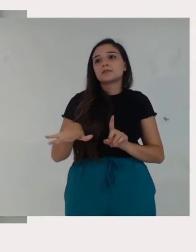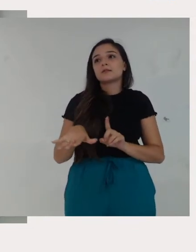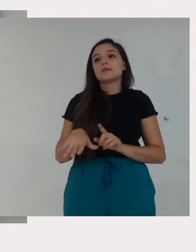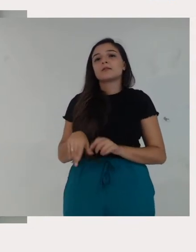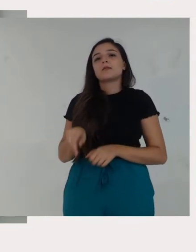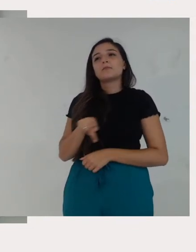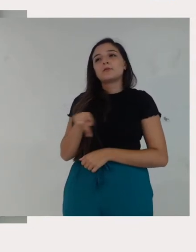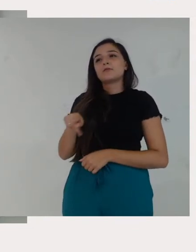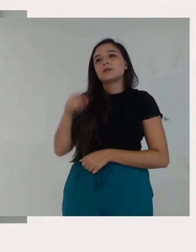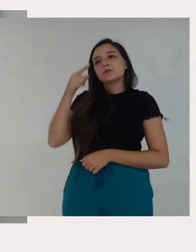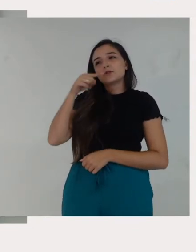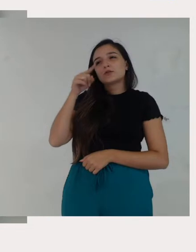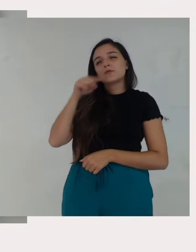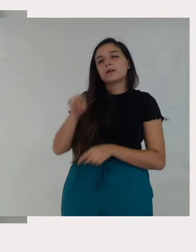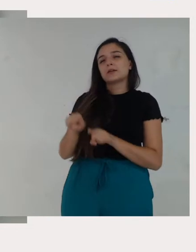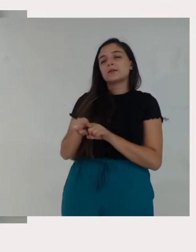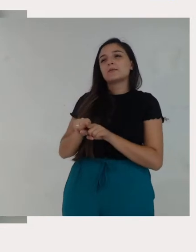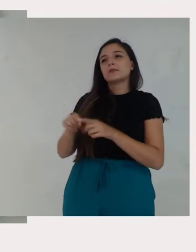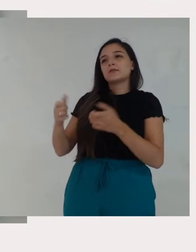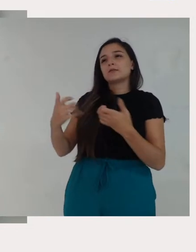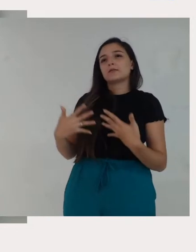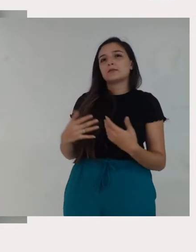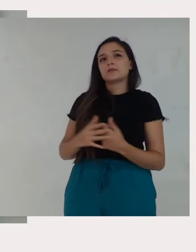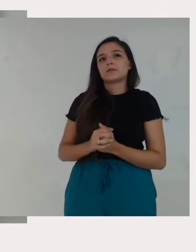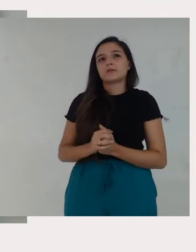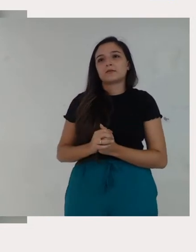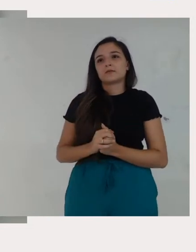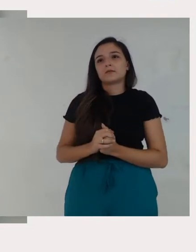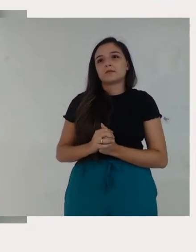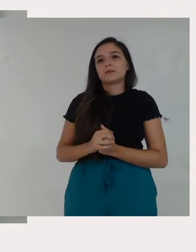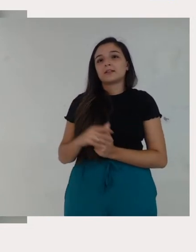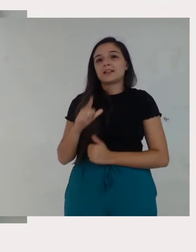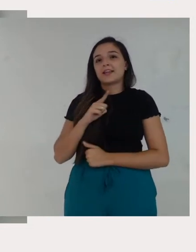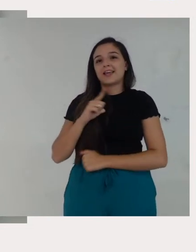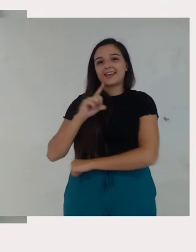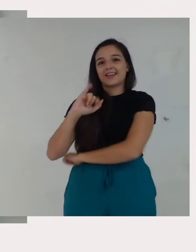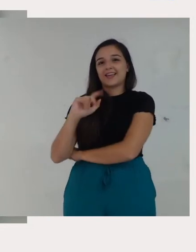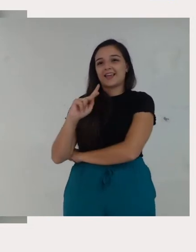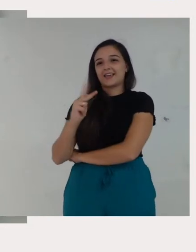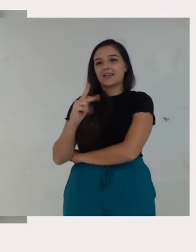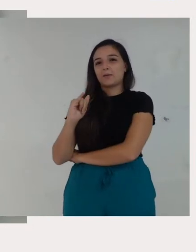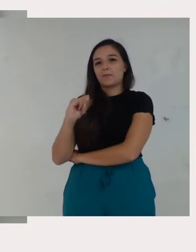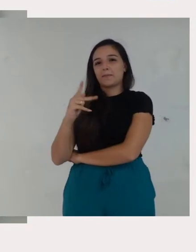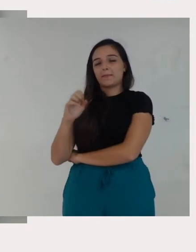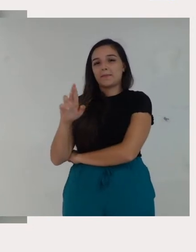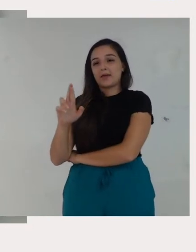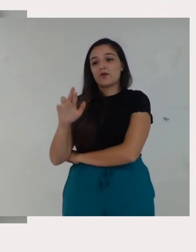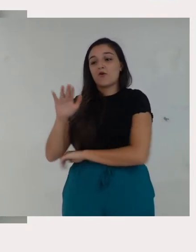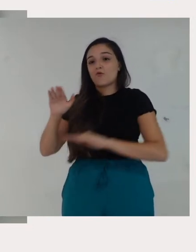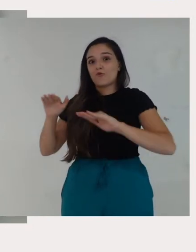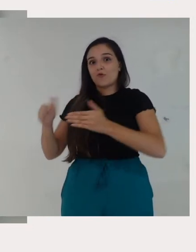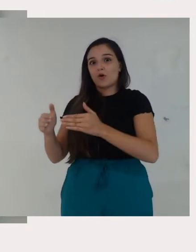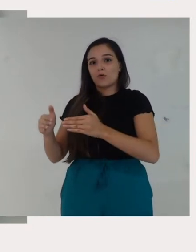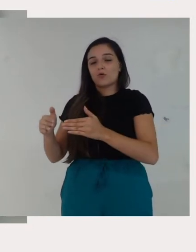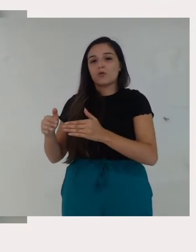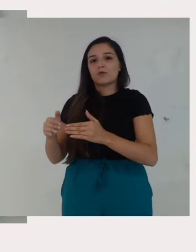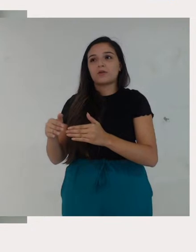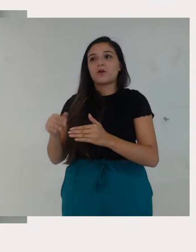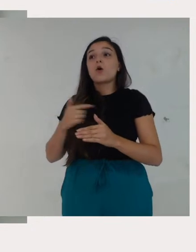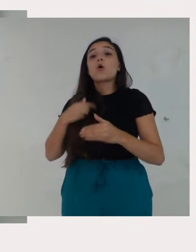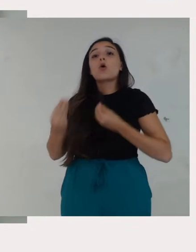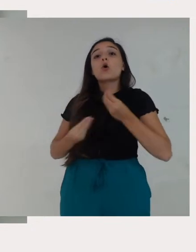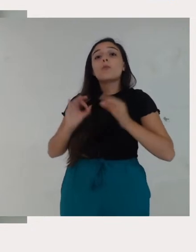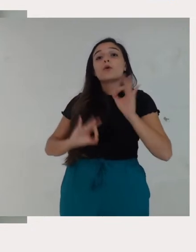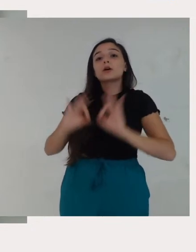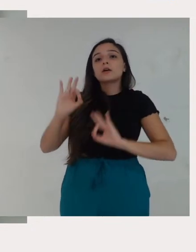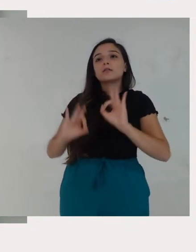também falou que não dá para. Ela tem o hiperfoco, né? E ela organizou esse hiperfoco. Eu